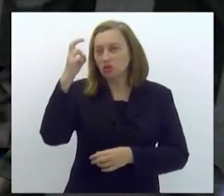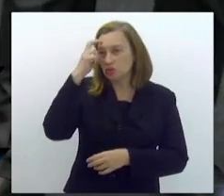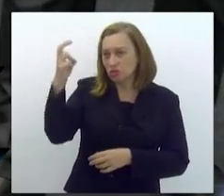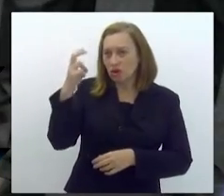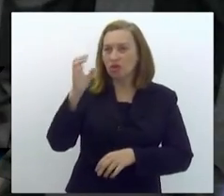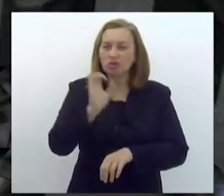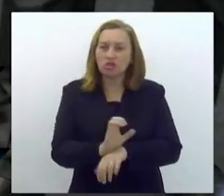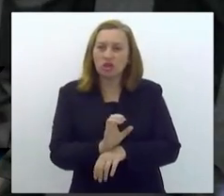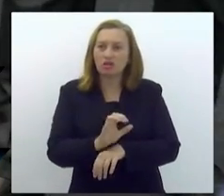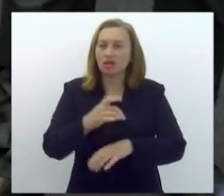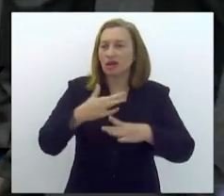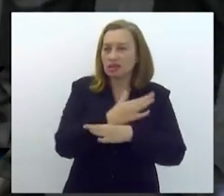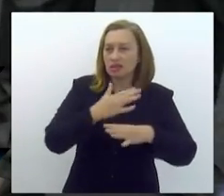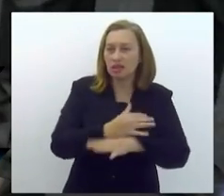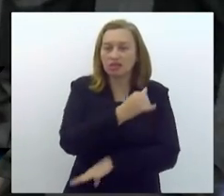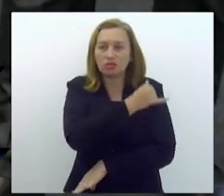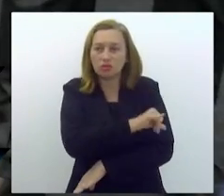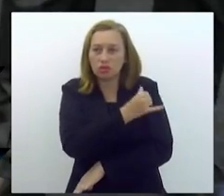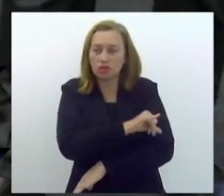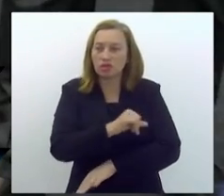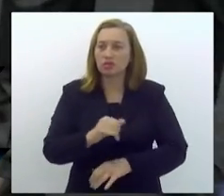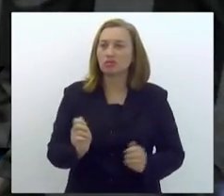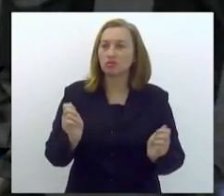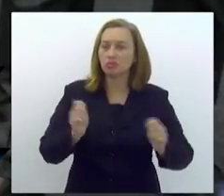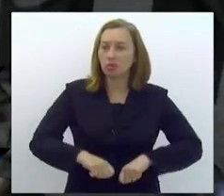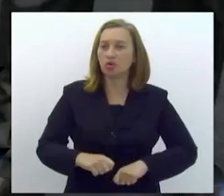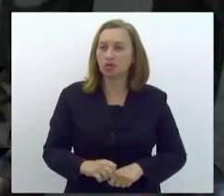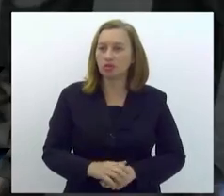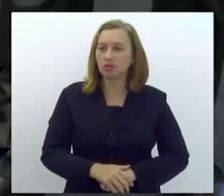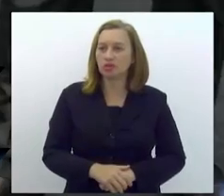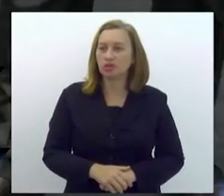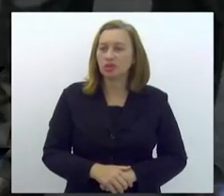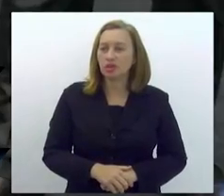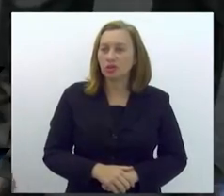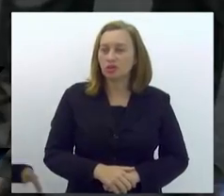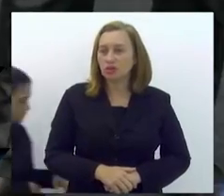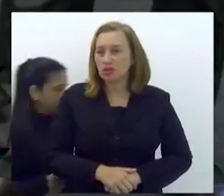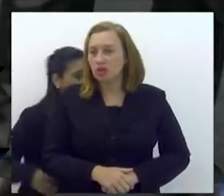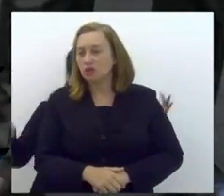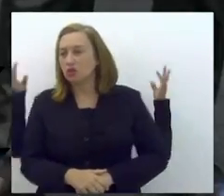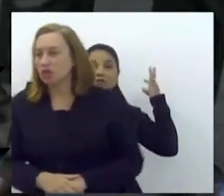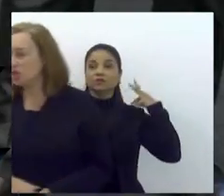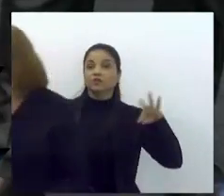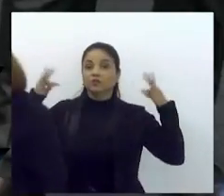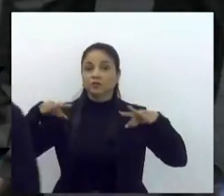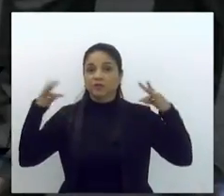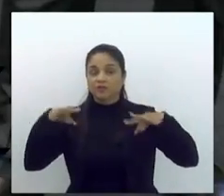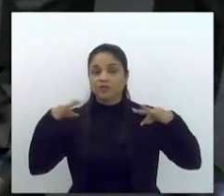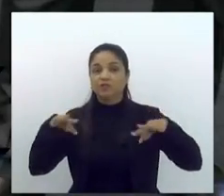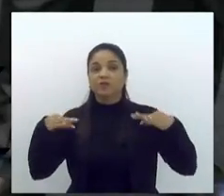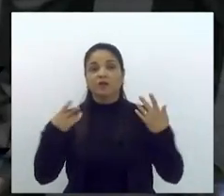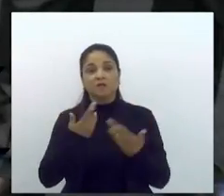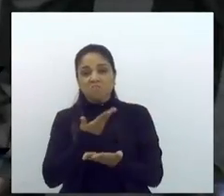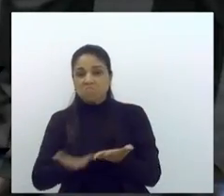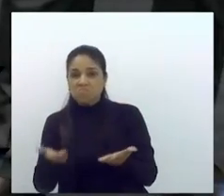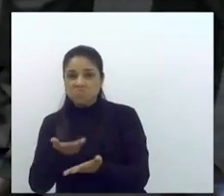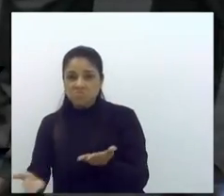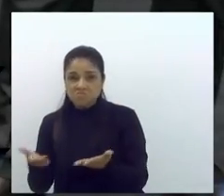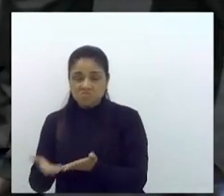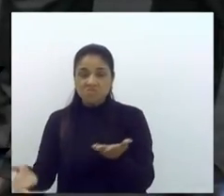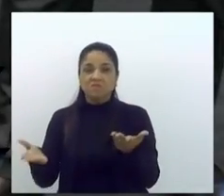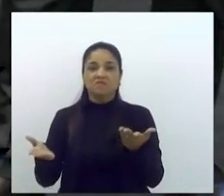a cidade do Rio tem imensas potencialidades culturais de turistas e é um tremendo desperdício um equipamento como esse